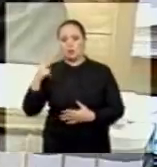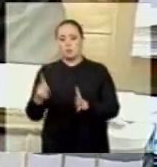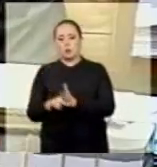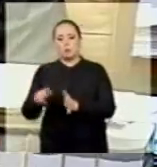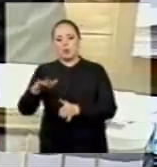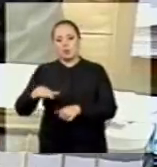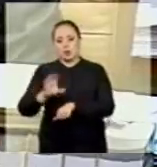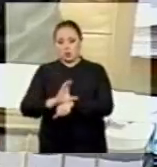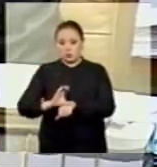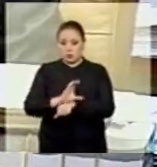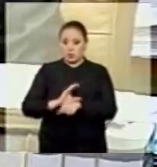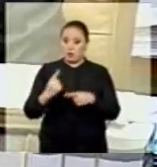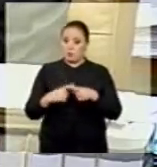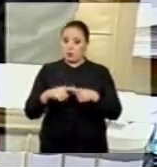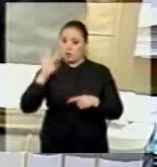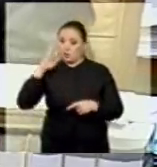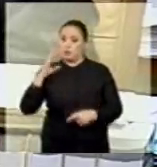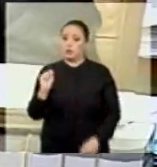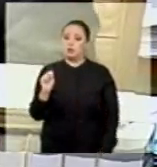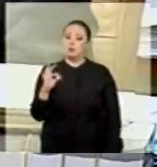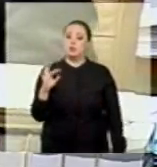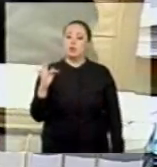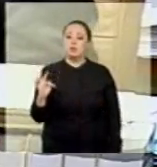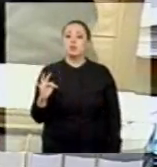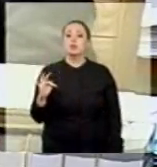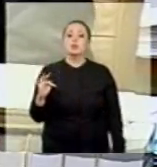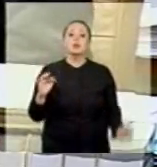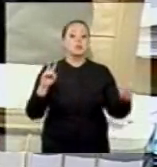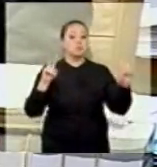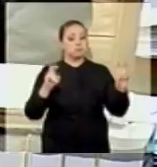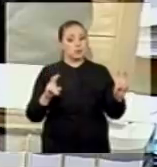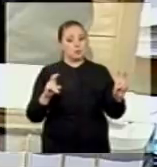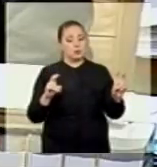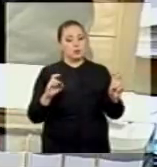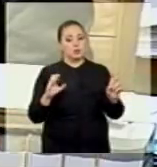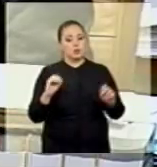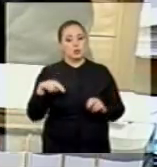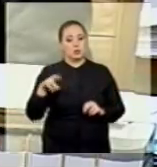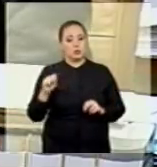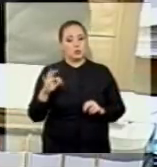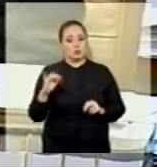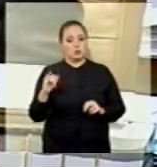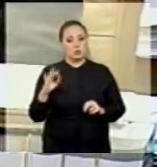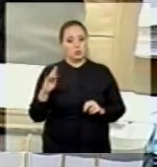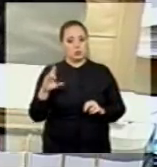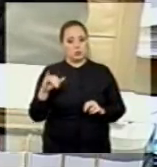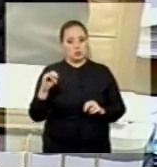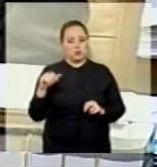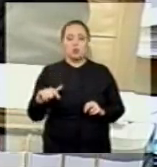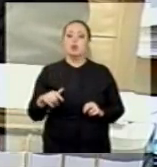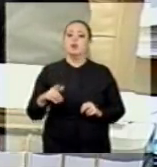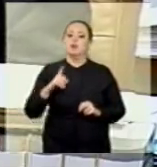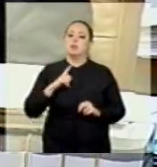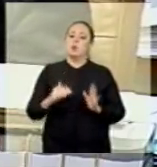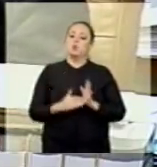decisões do Supremo Tribunal Federal em matéria constitucional dão, em última